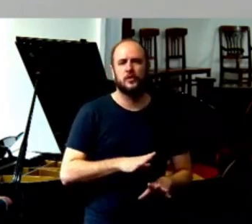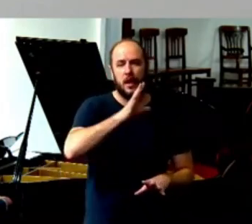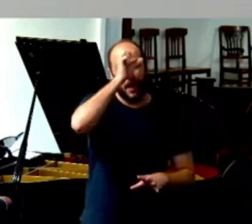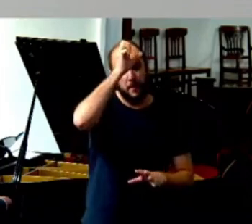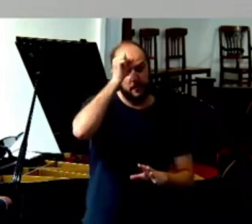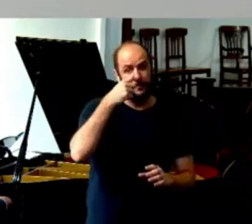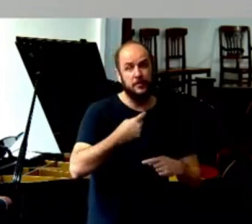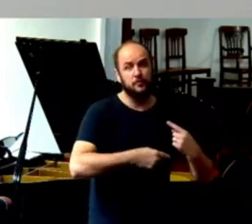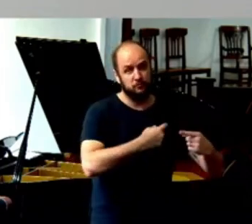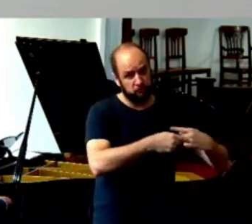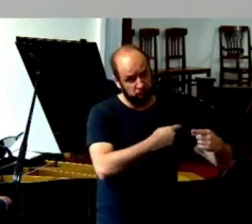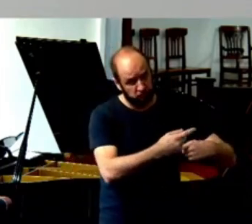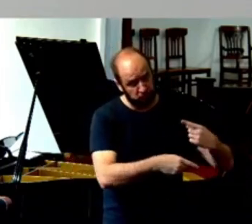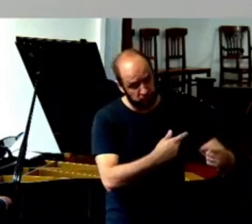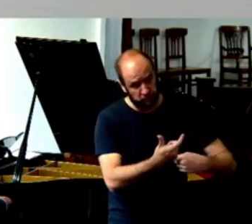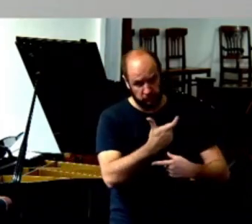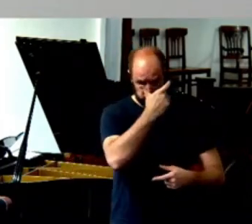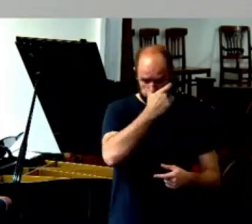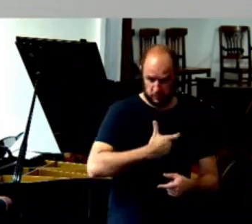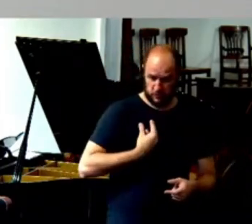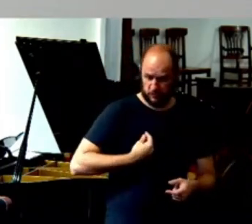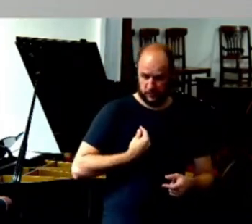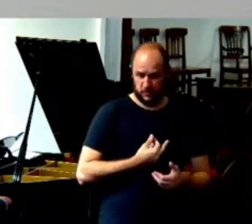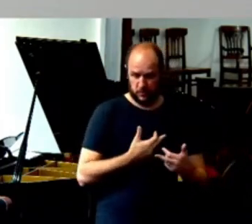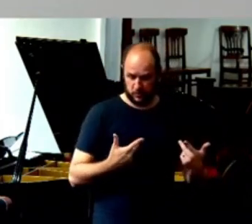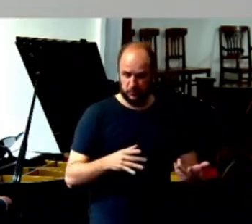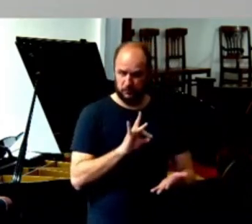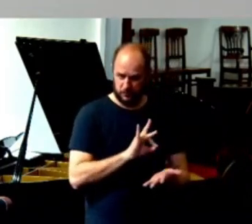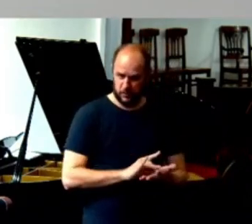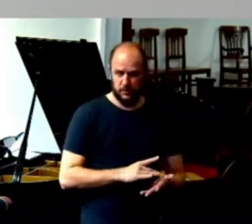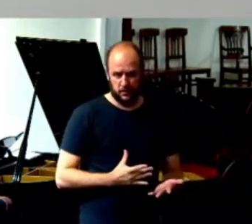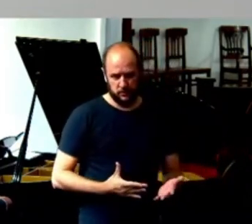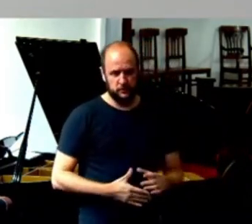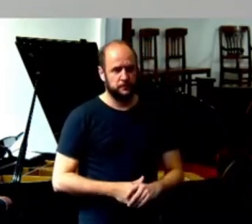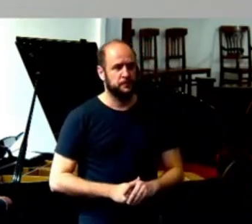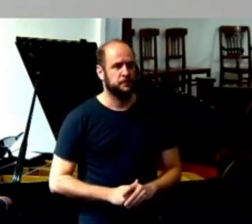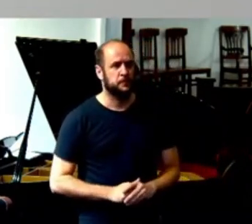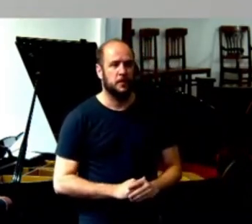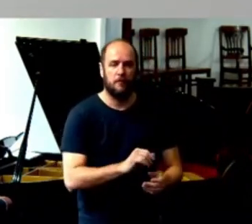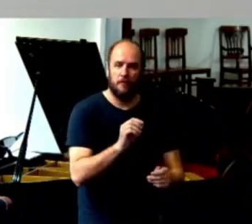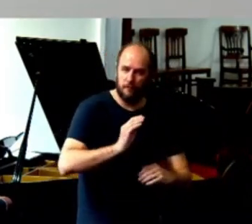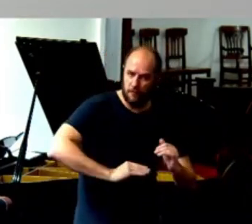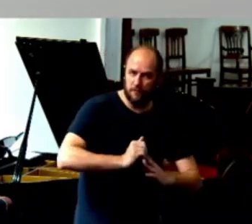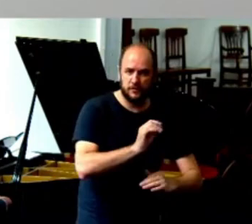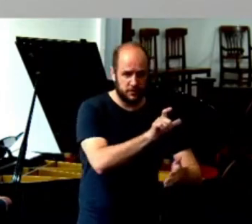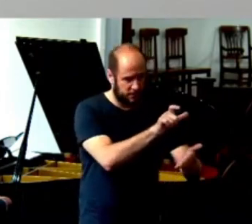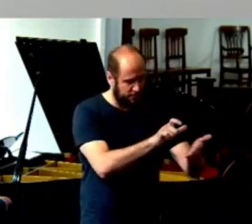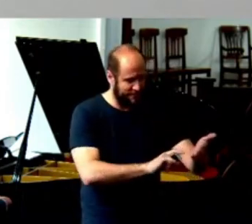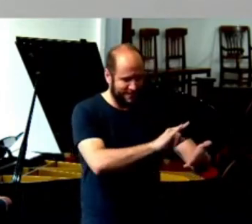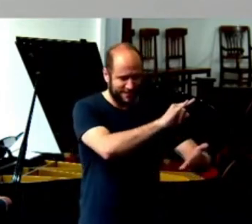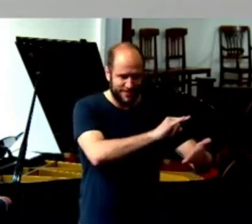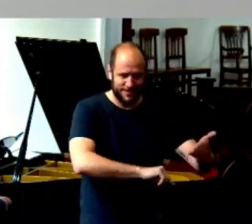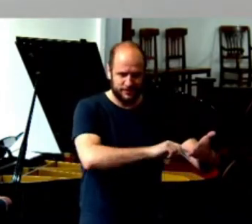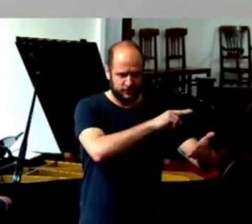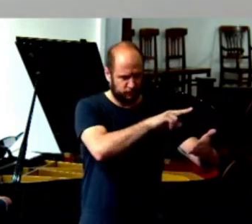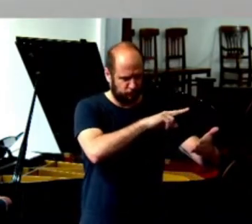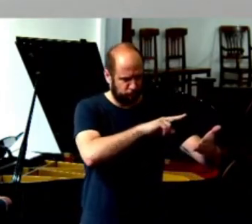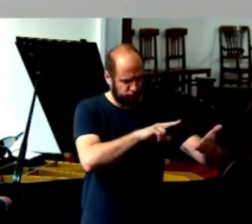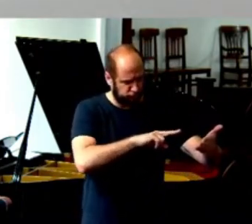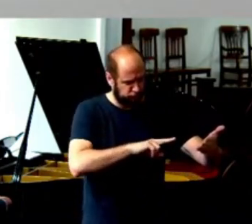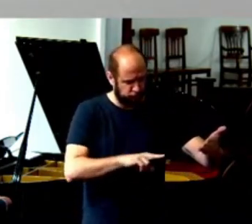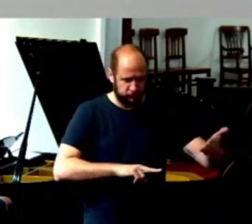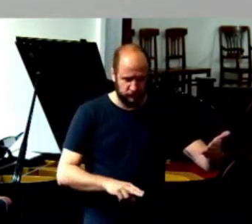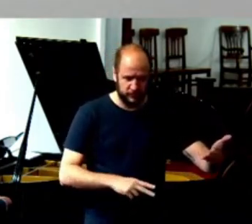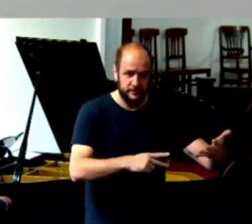Deus, dos bons costumes, daquilo que é verdadeiro. Faça uma lista dessas qualidades e